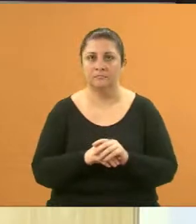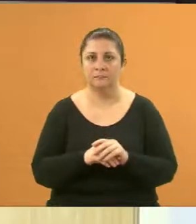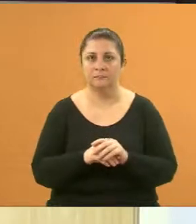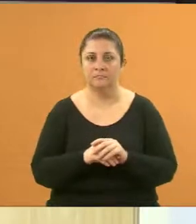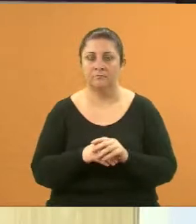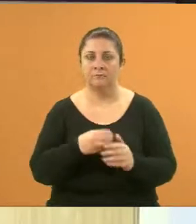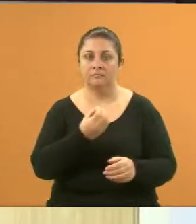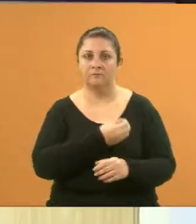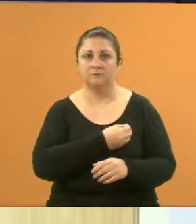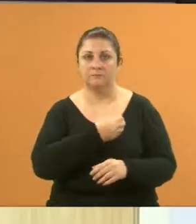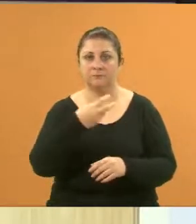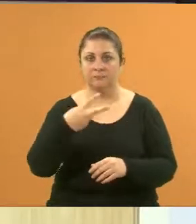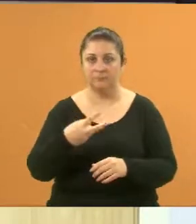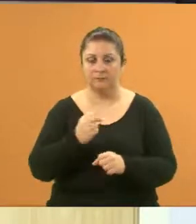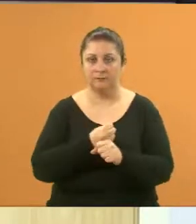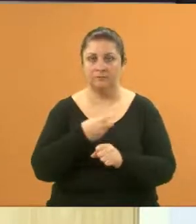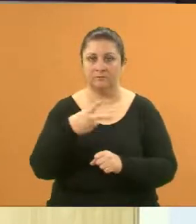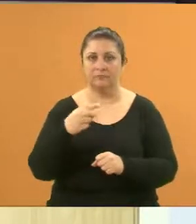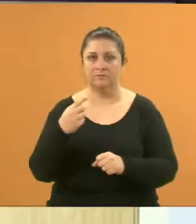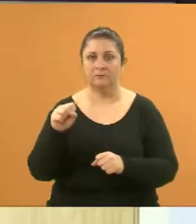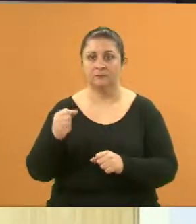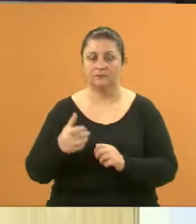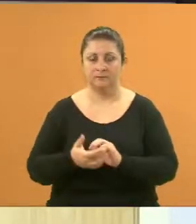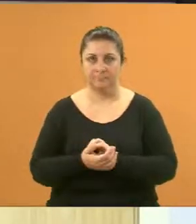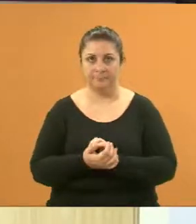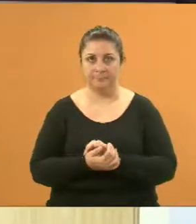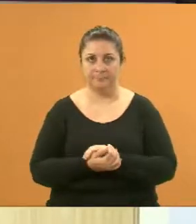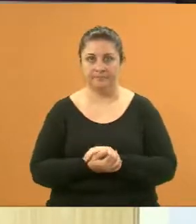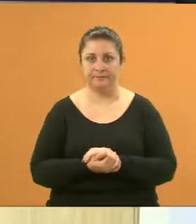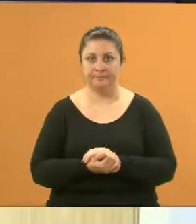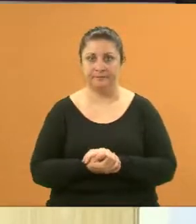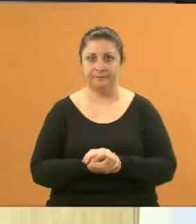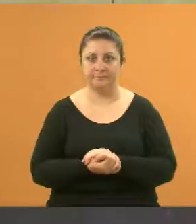número 2 de 2018.